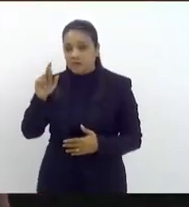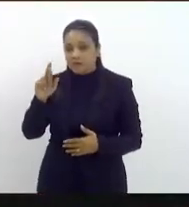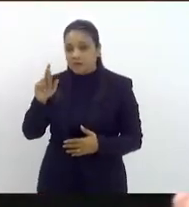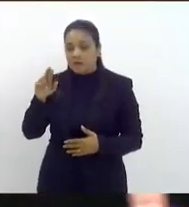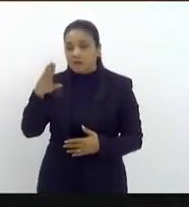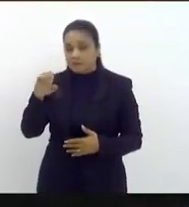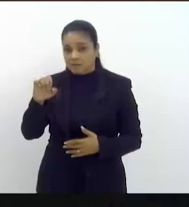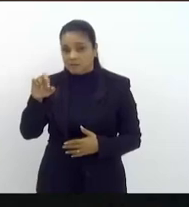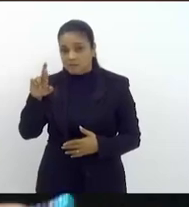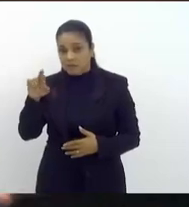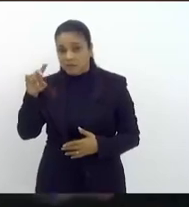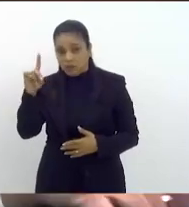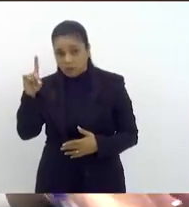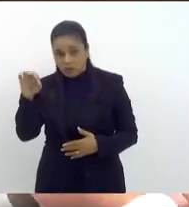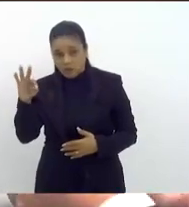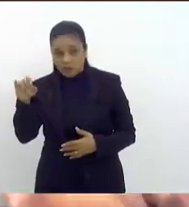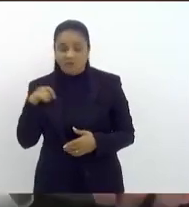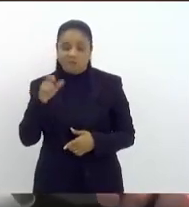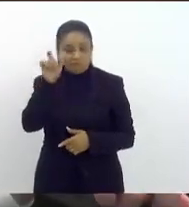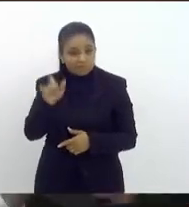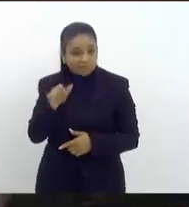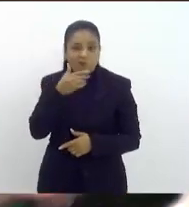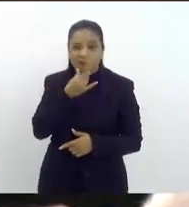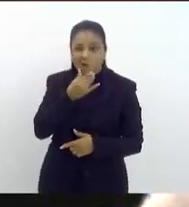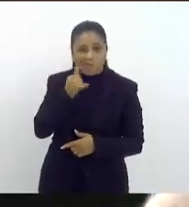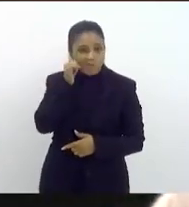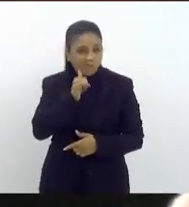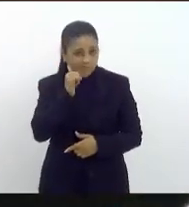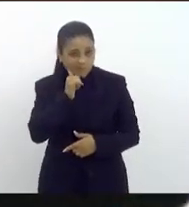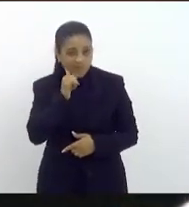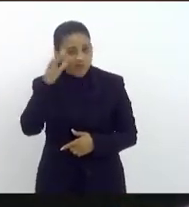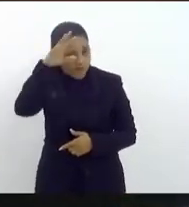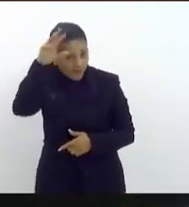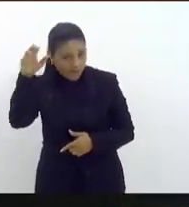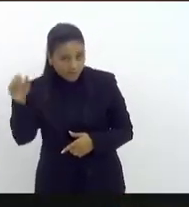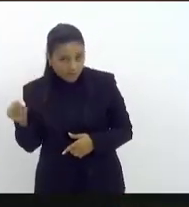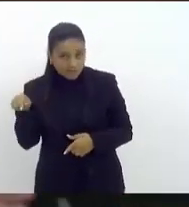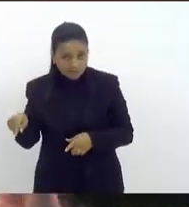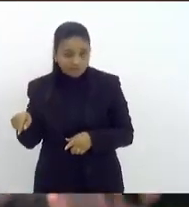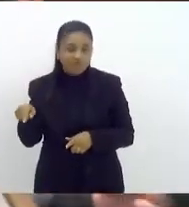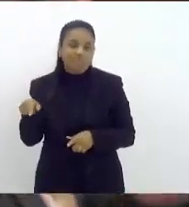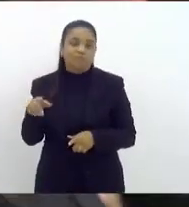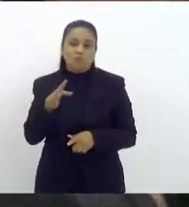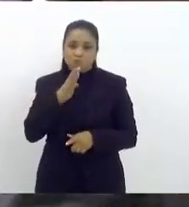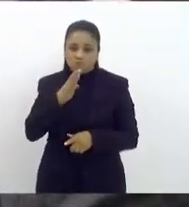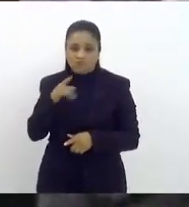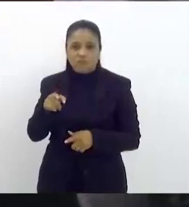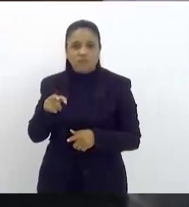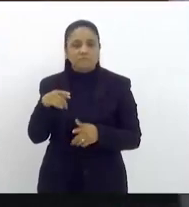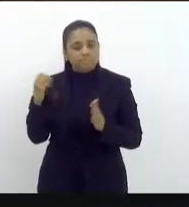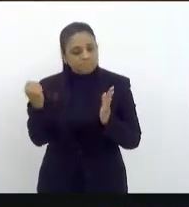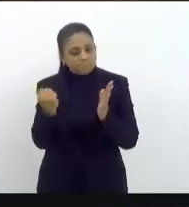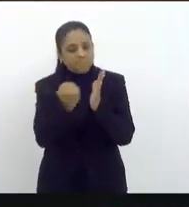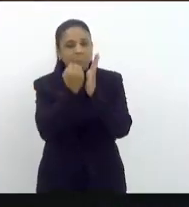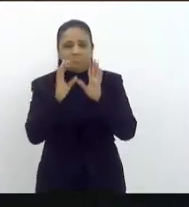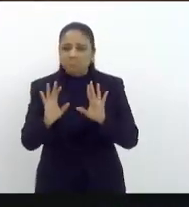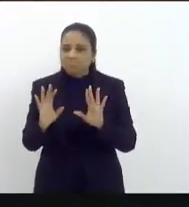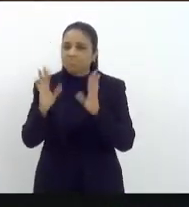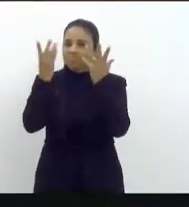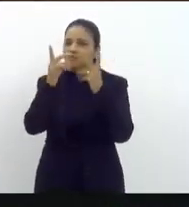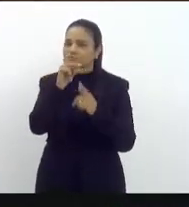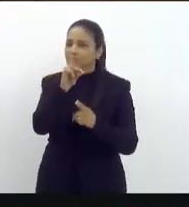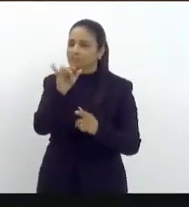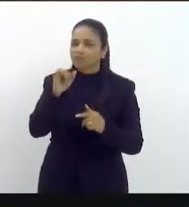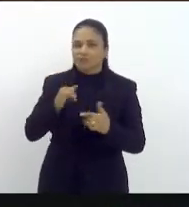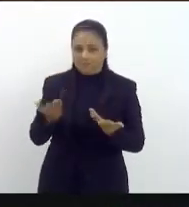as sacerdotisas de matriz africana a gente não só rememoram uma data um